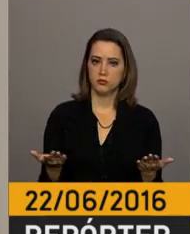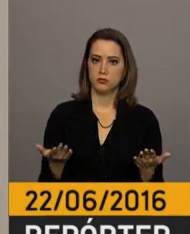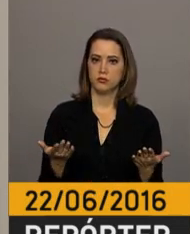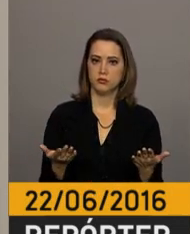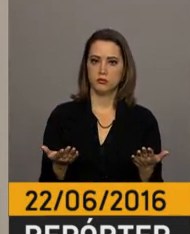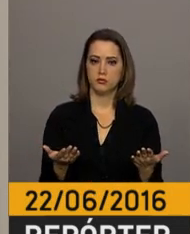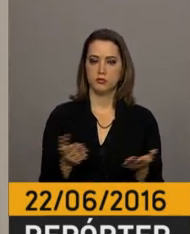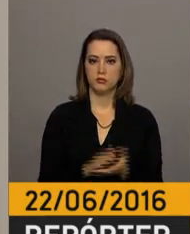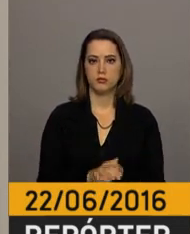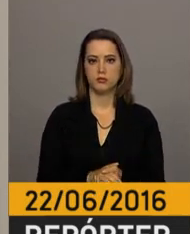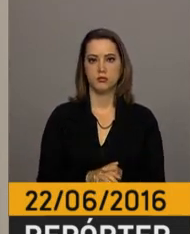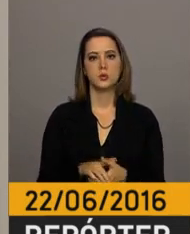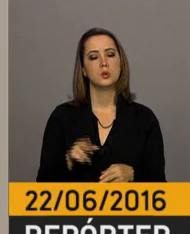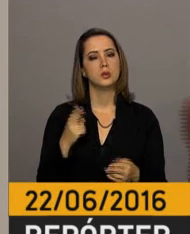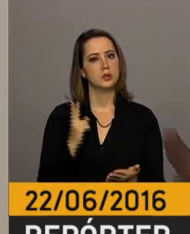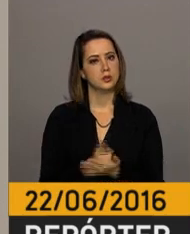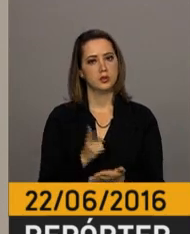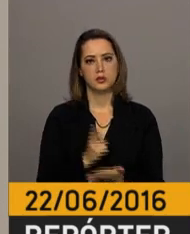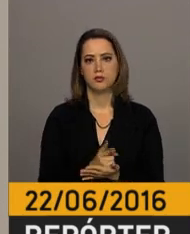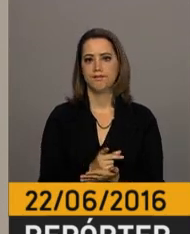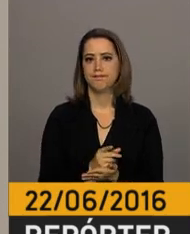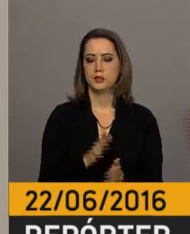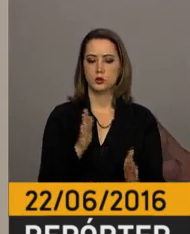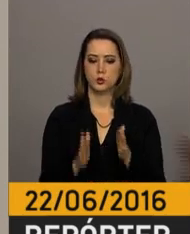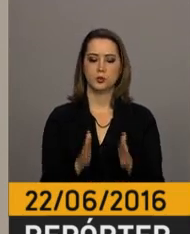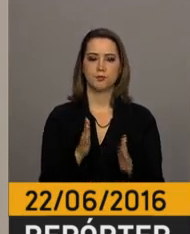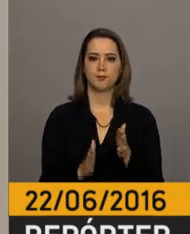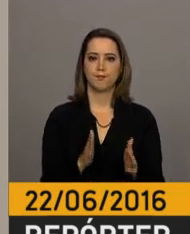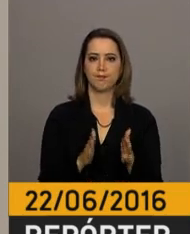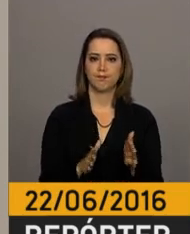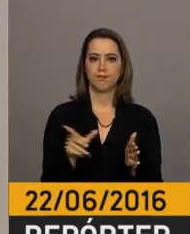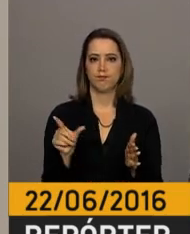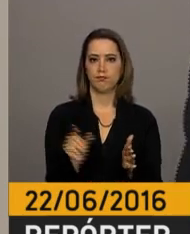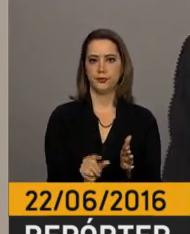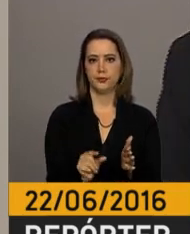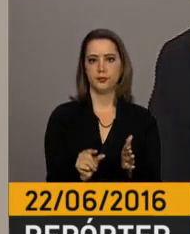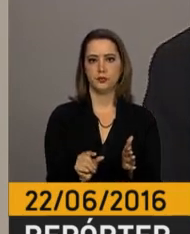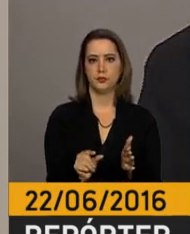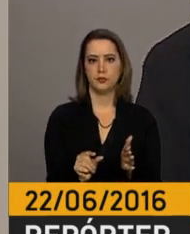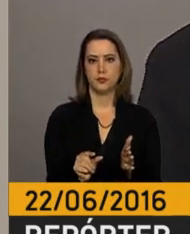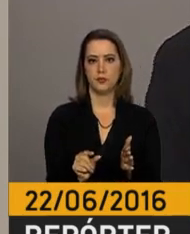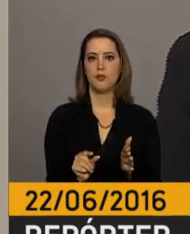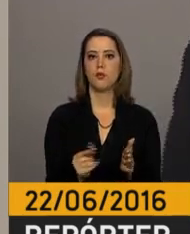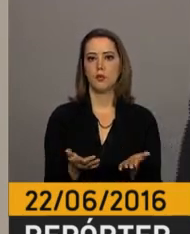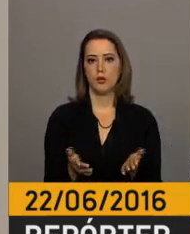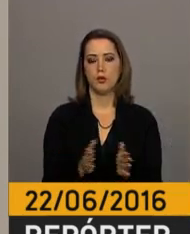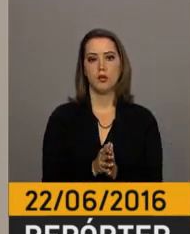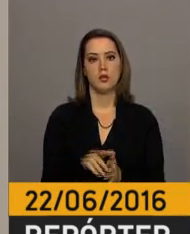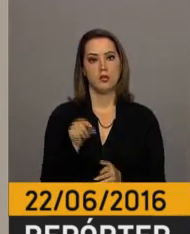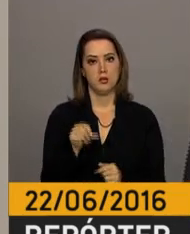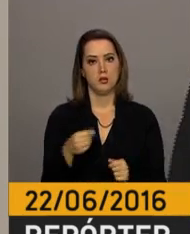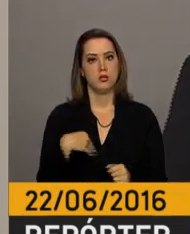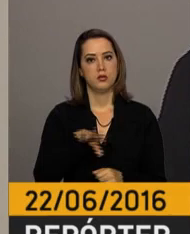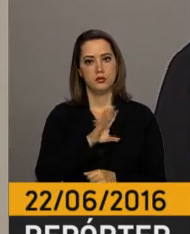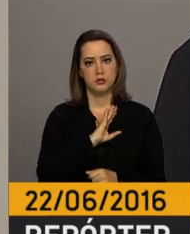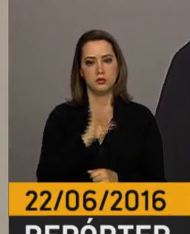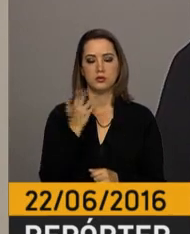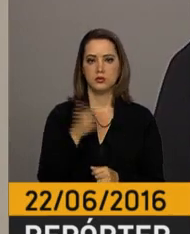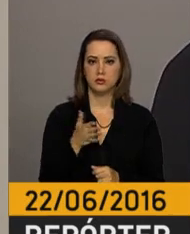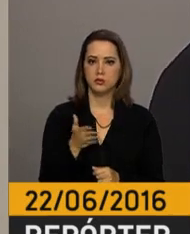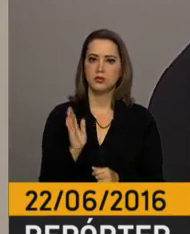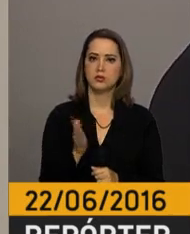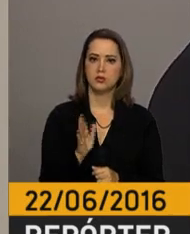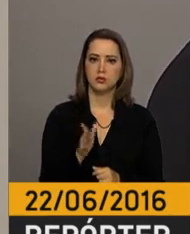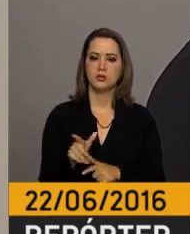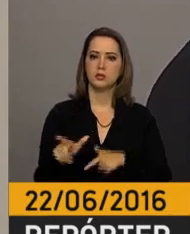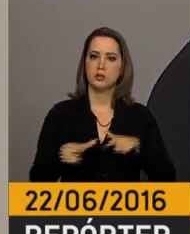senhoras que embora tenhamos pouco prazo pouco prazo de governo interino o fato é que estamos fazendo